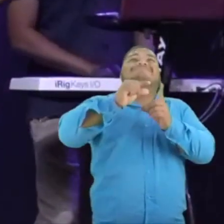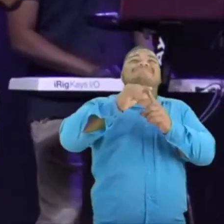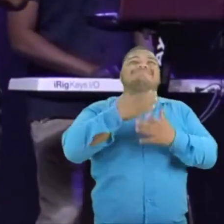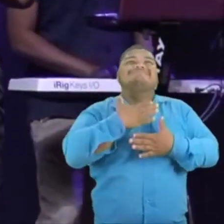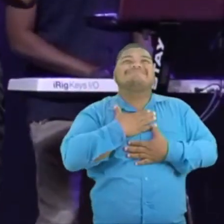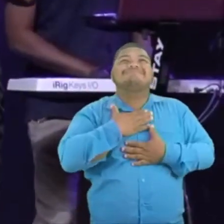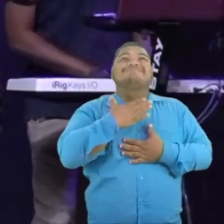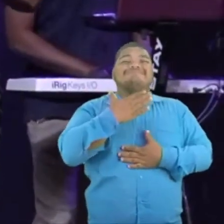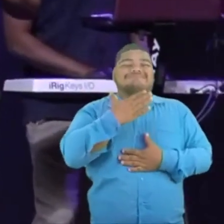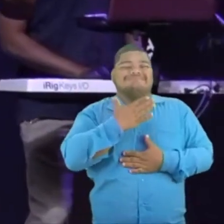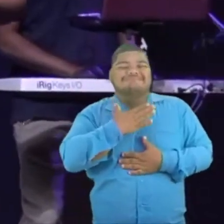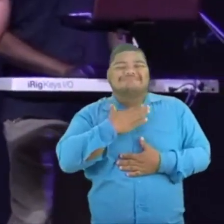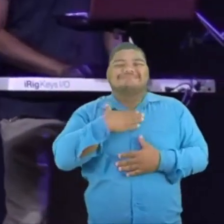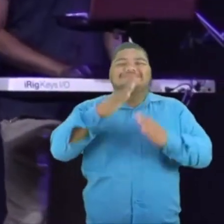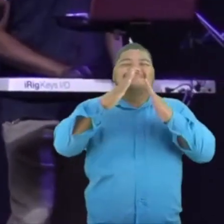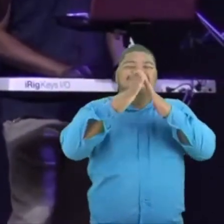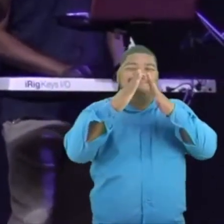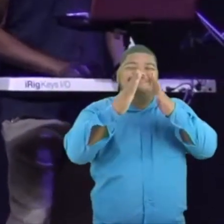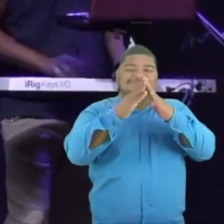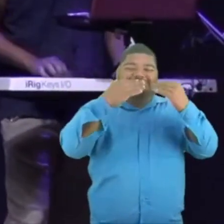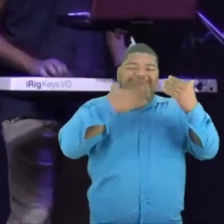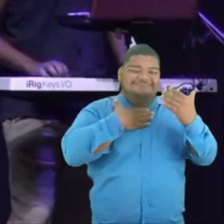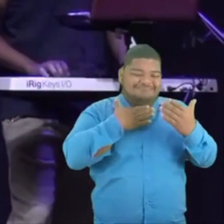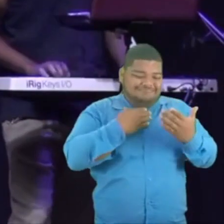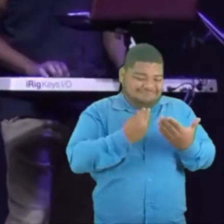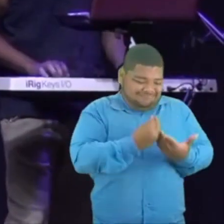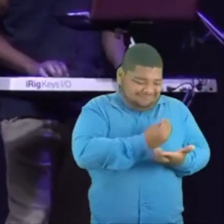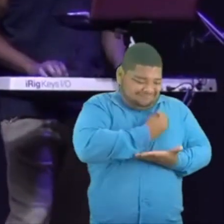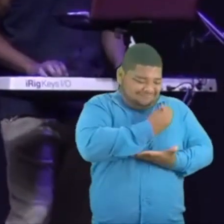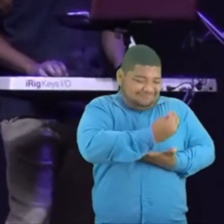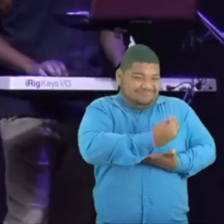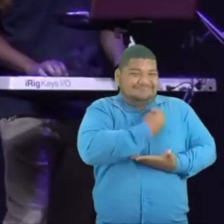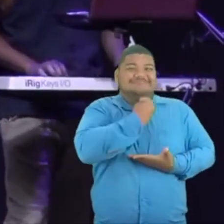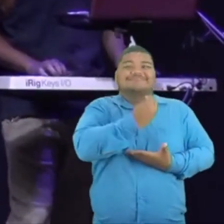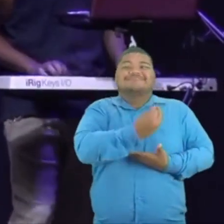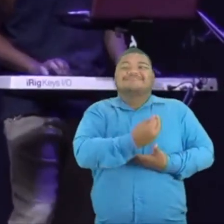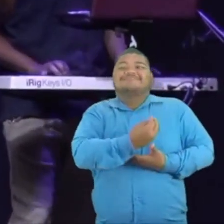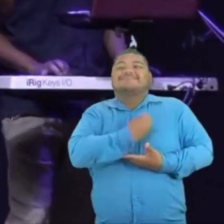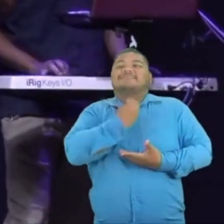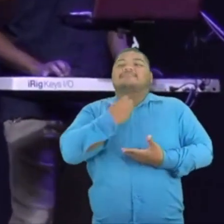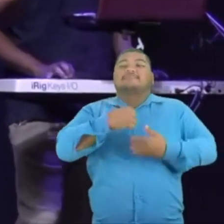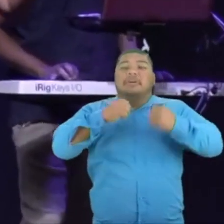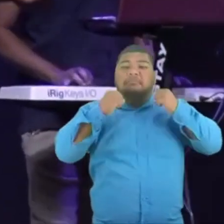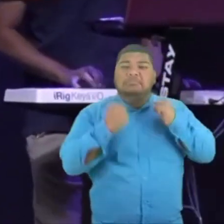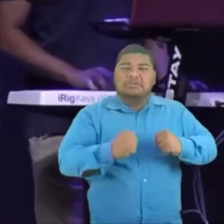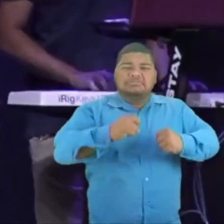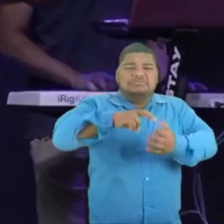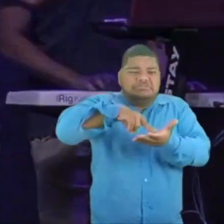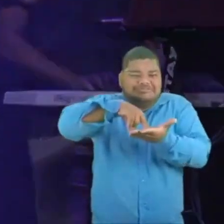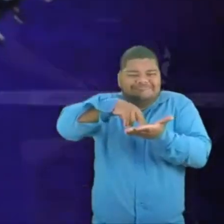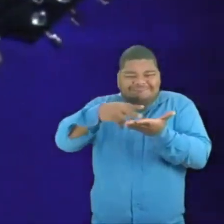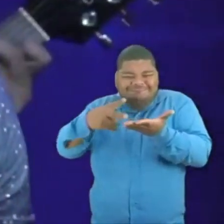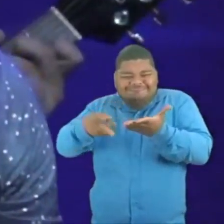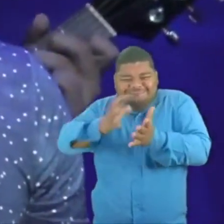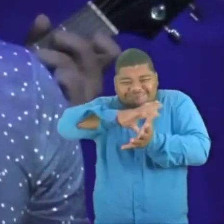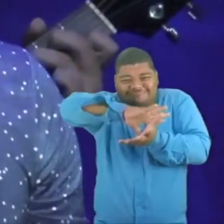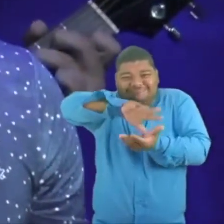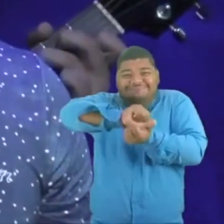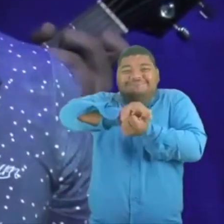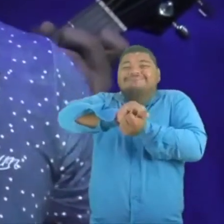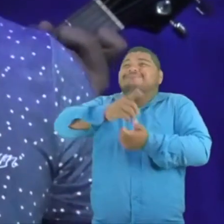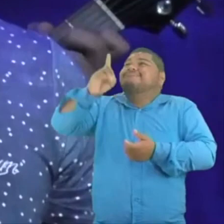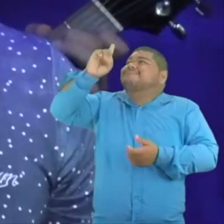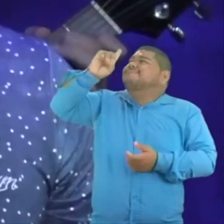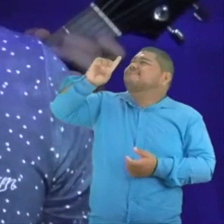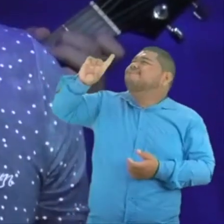presença está minha casa e minha vida. Pode o mundo se